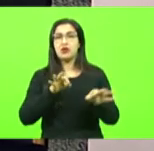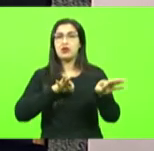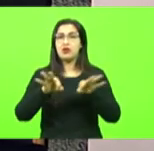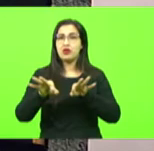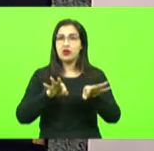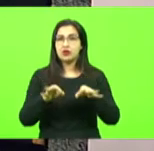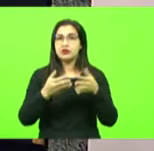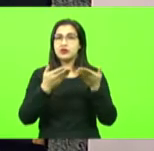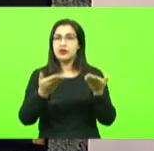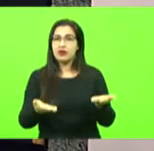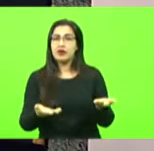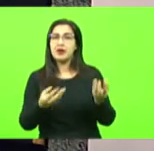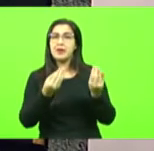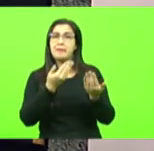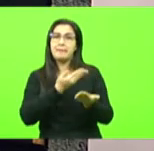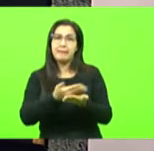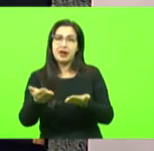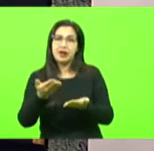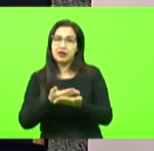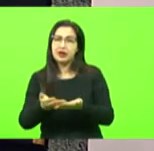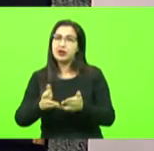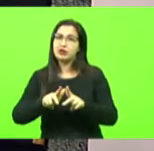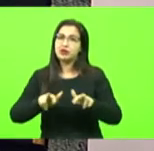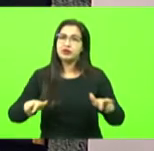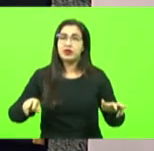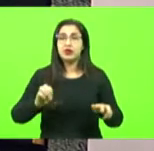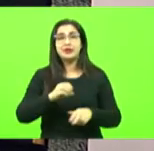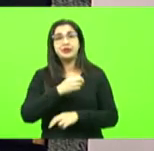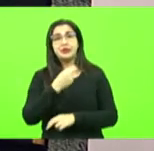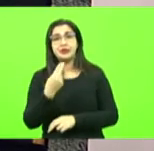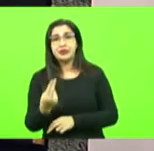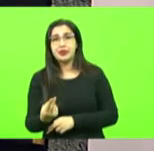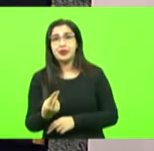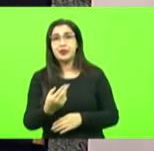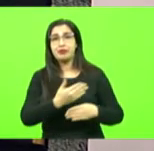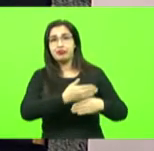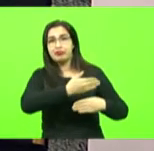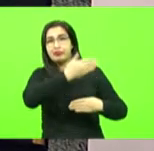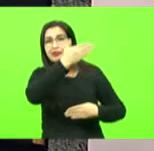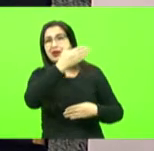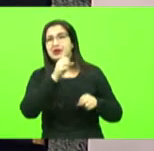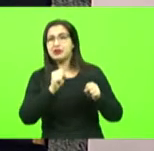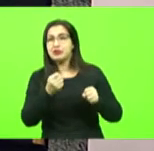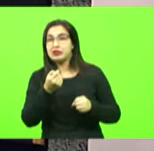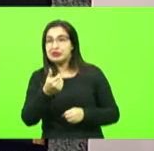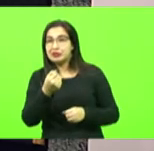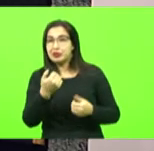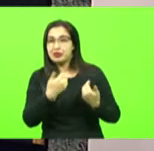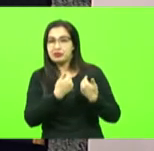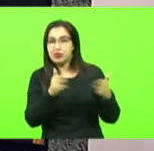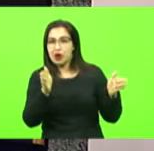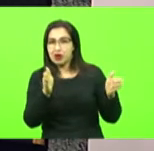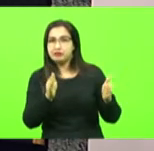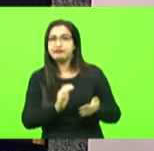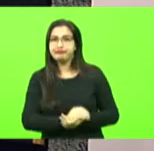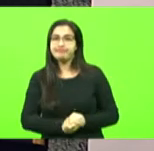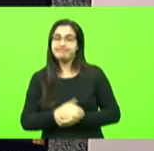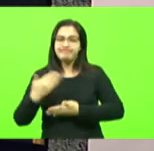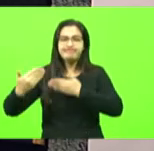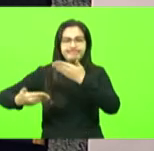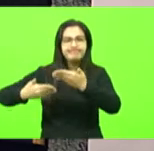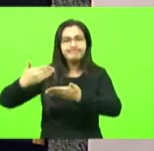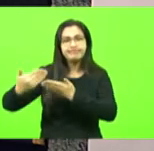pela construção, ameaça de construção ou rompimento de barragens. Nesta trajetória, muitas conquistas